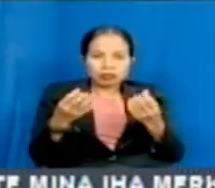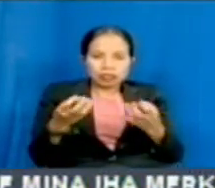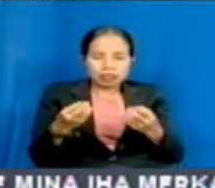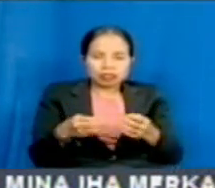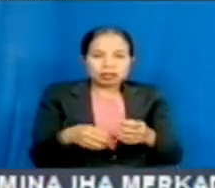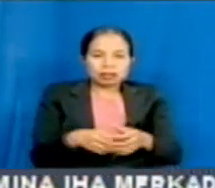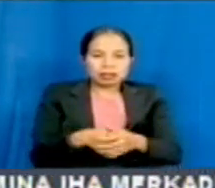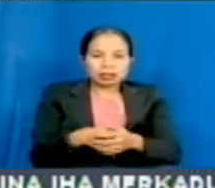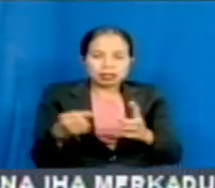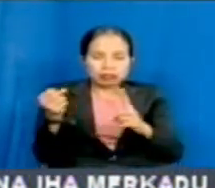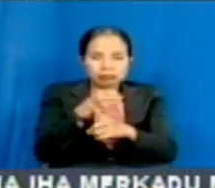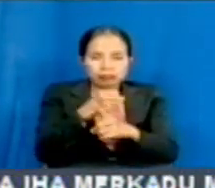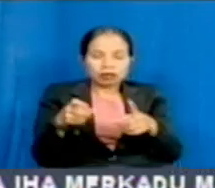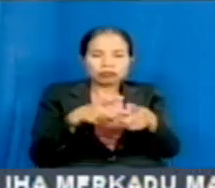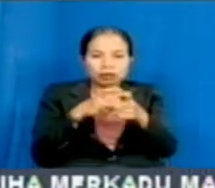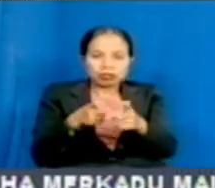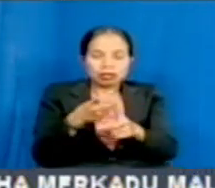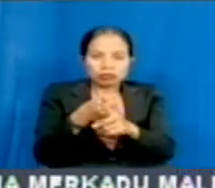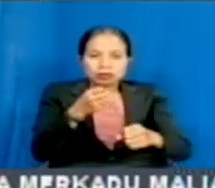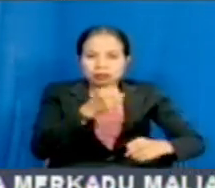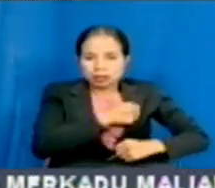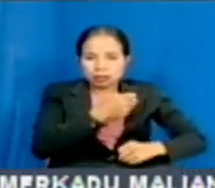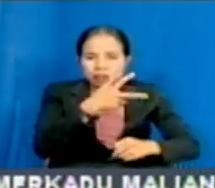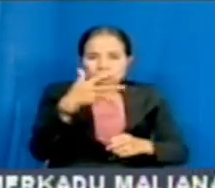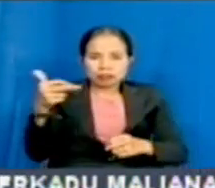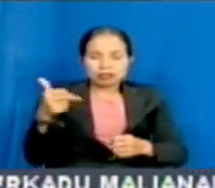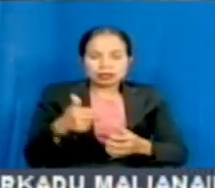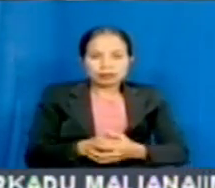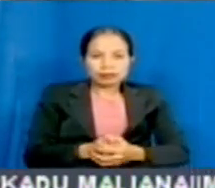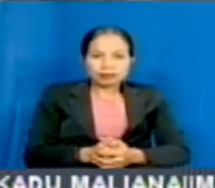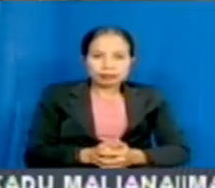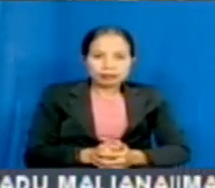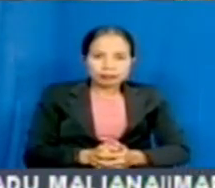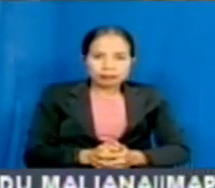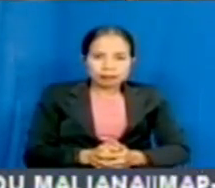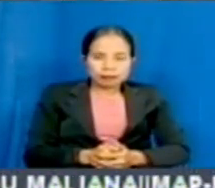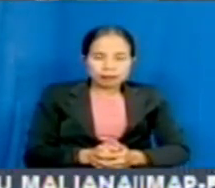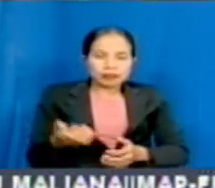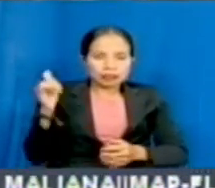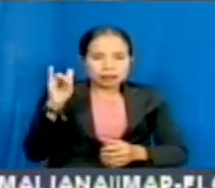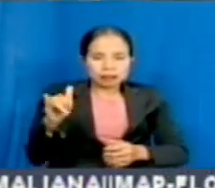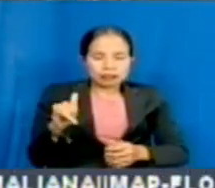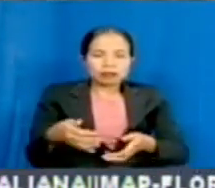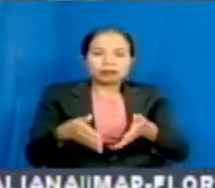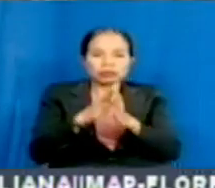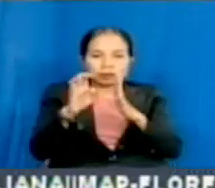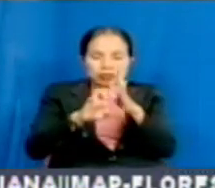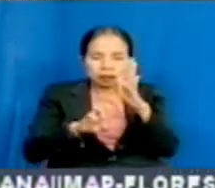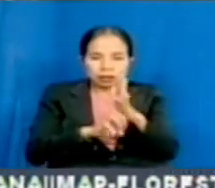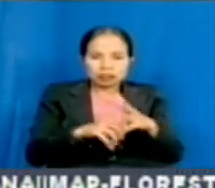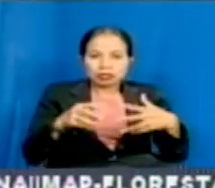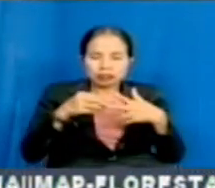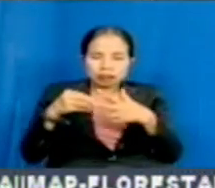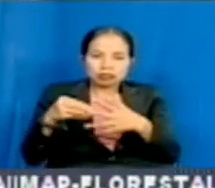retam pancada, no torturação russi militar indonésio. Sira moço subestado, li